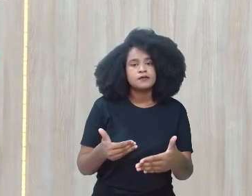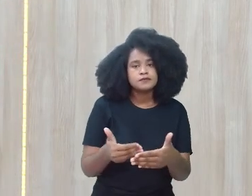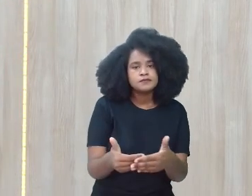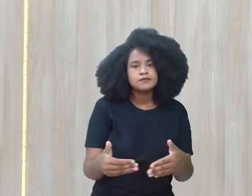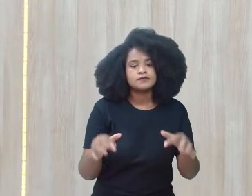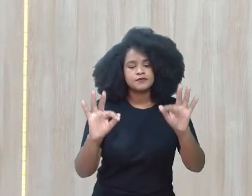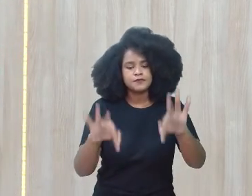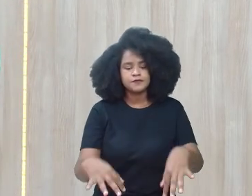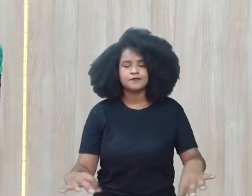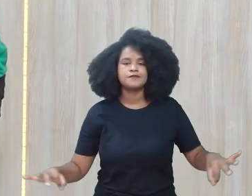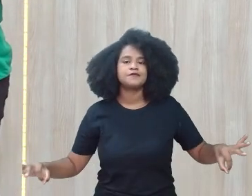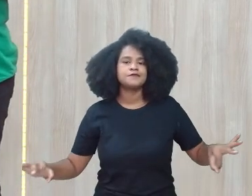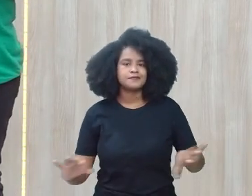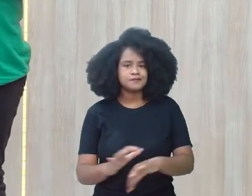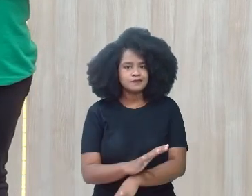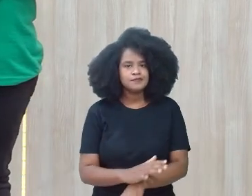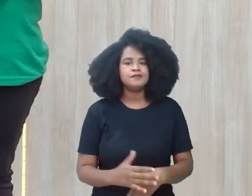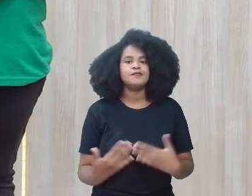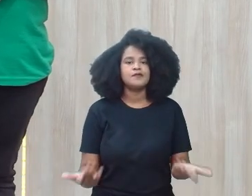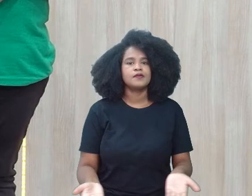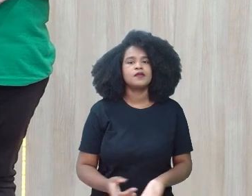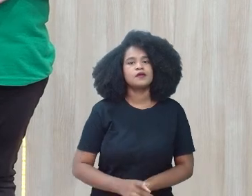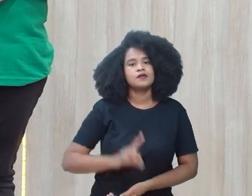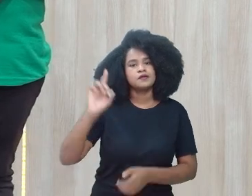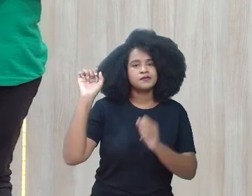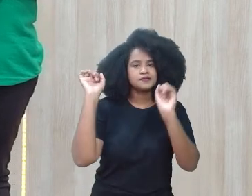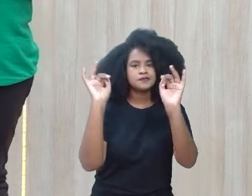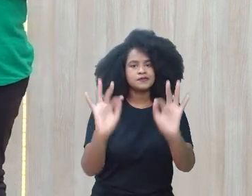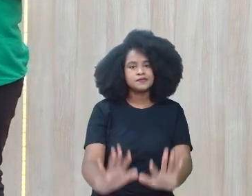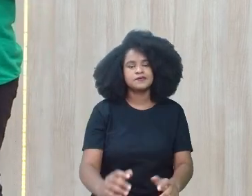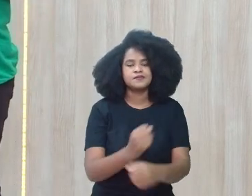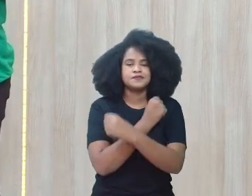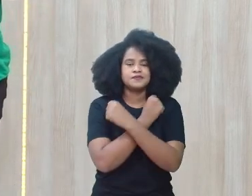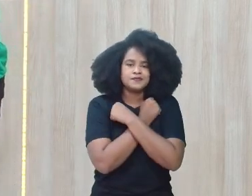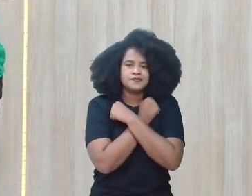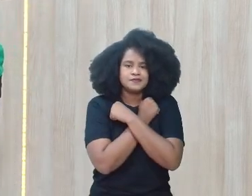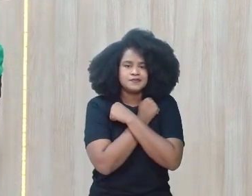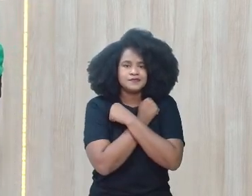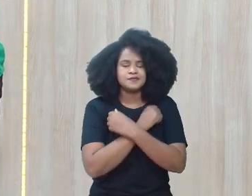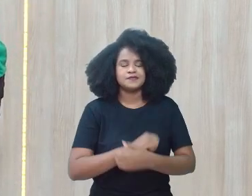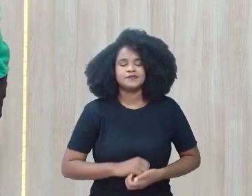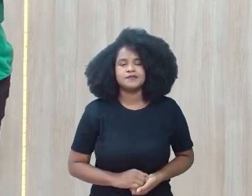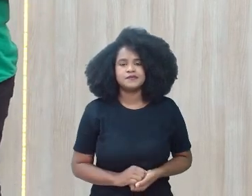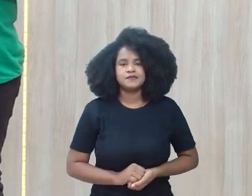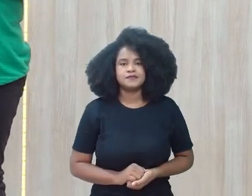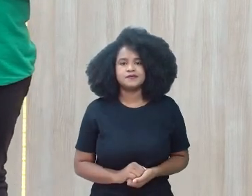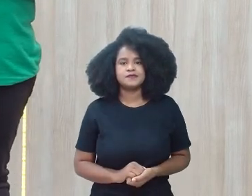portuguesa termina aqui e fiquem todos com Deus. Um grande abraço, pessoal!